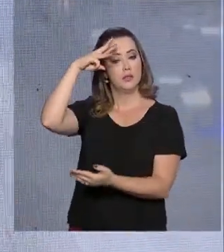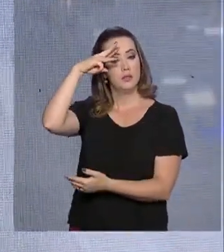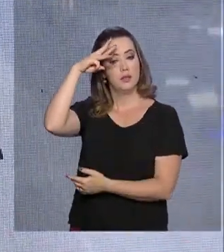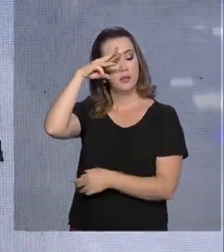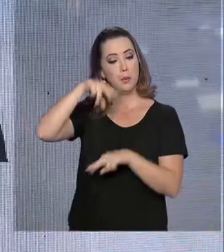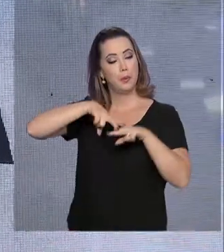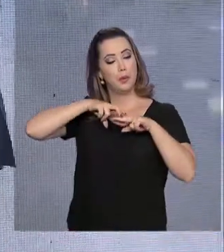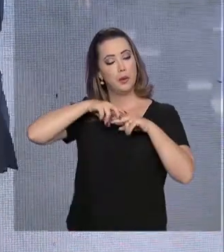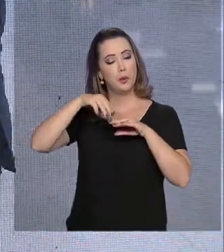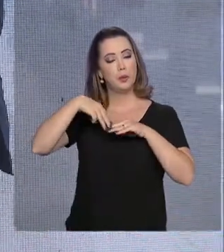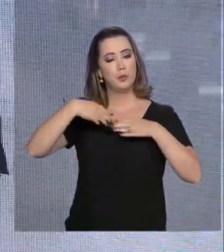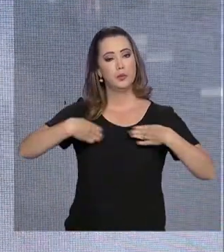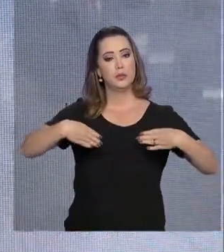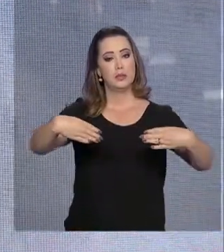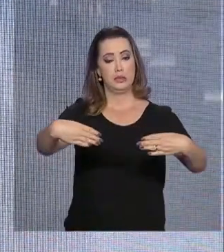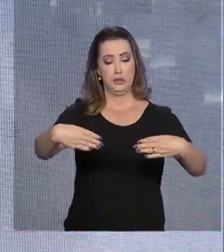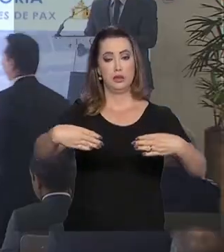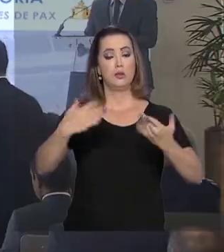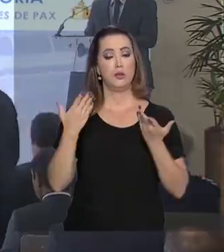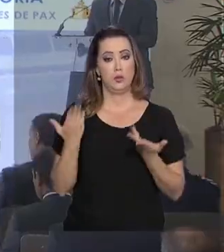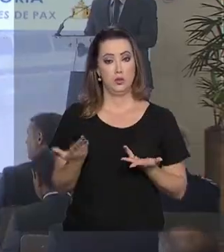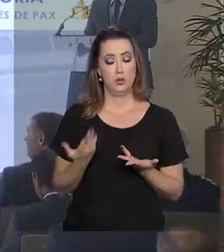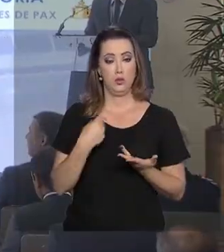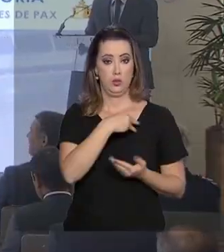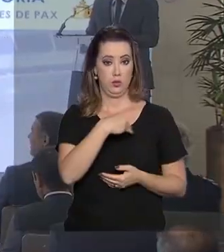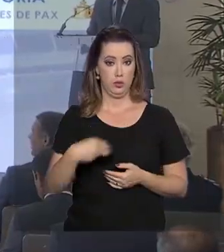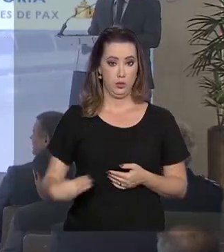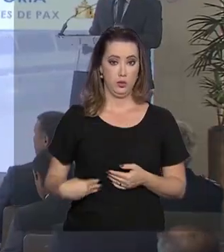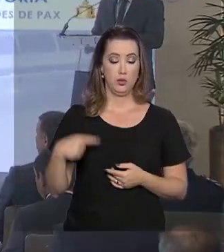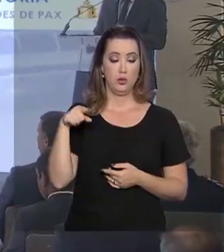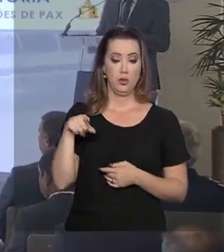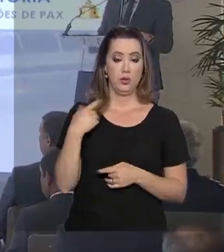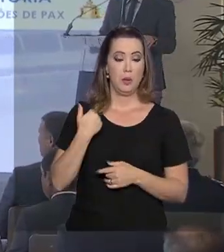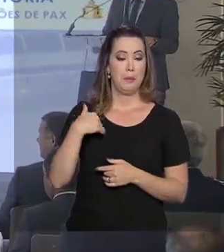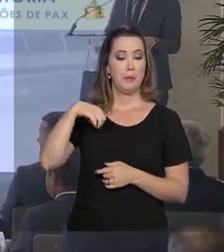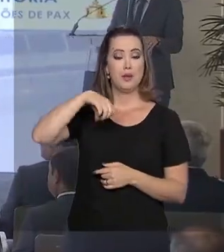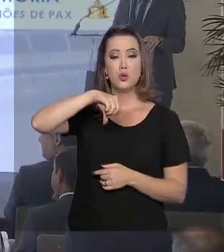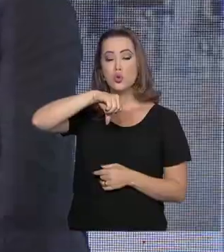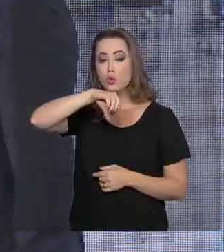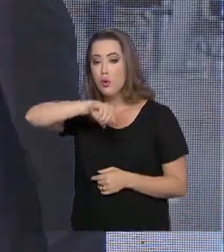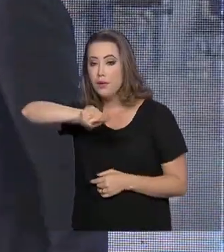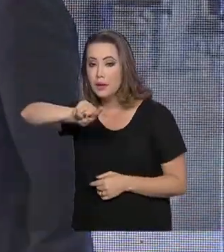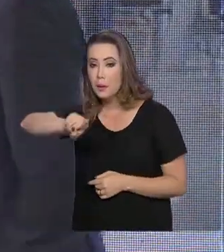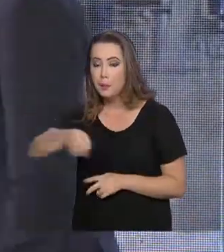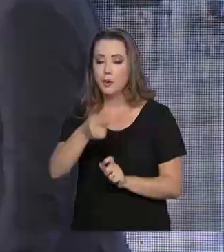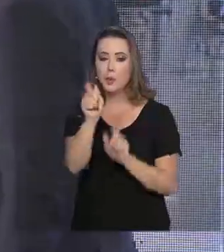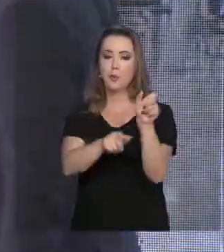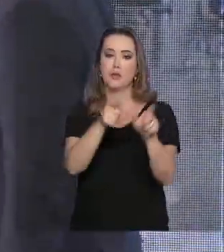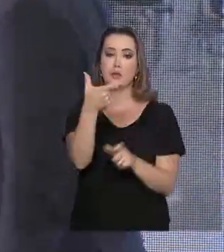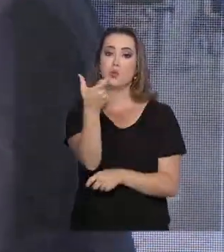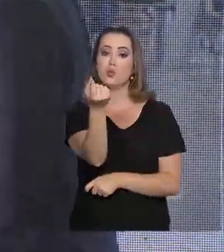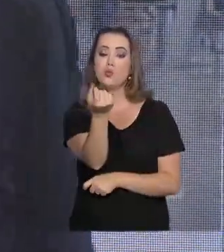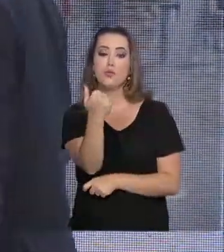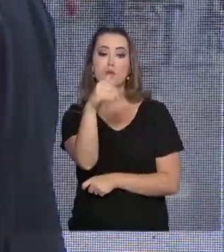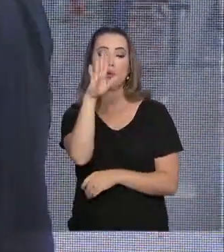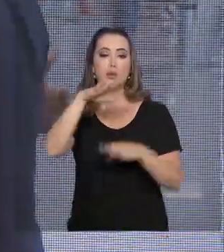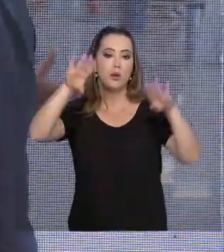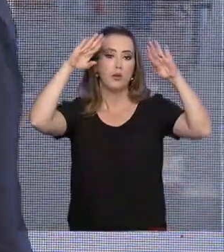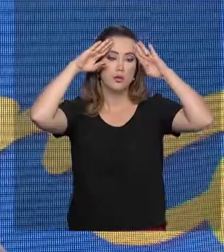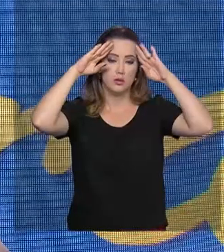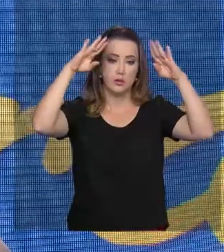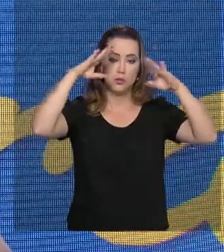ministro da infraestrutura e é baseado na opinião de mais de 90 mil usuários dos 20 maiores aeroportos